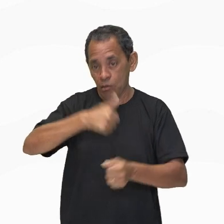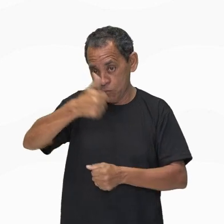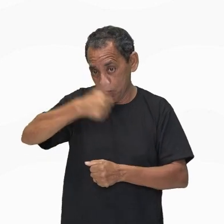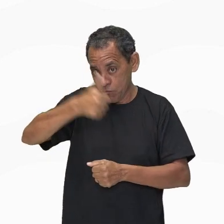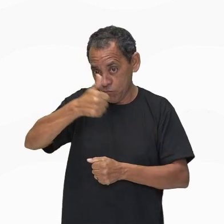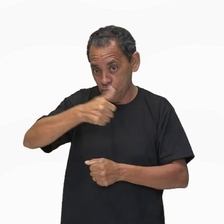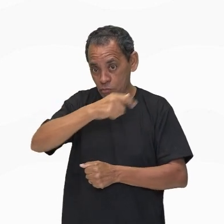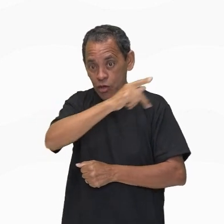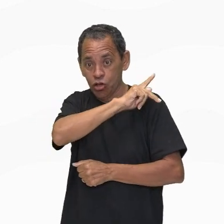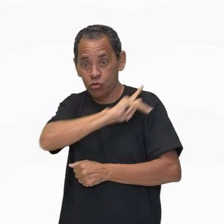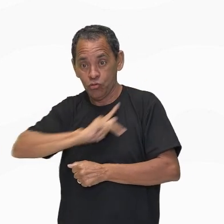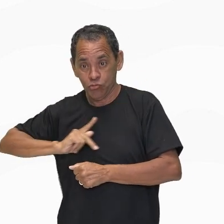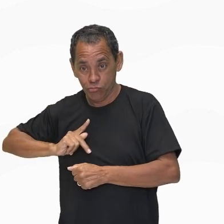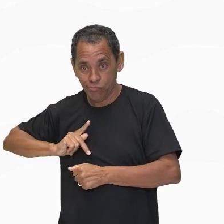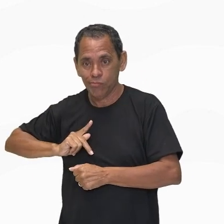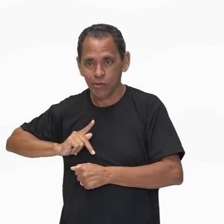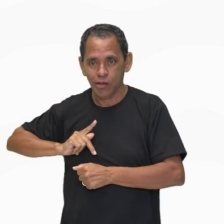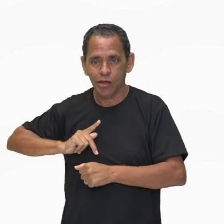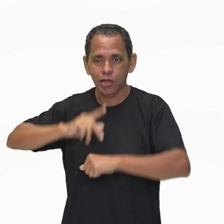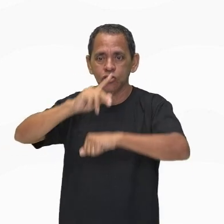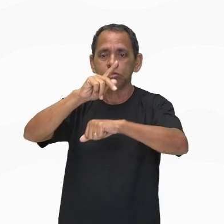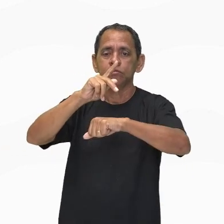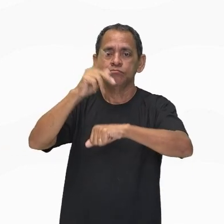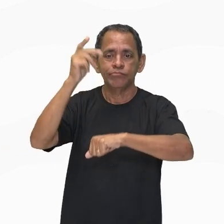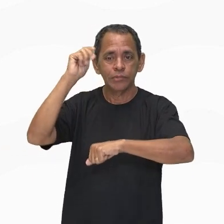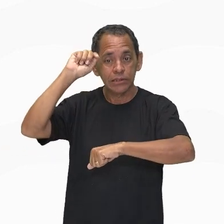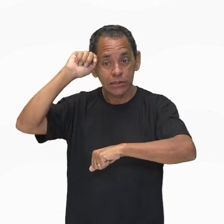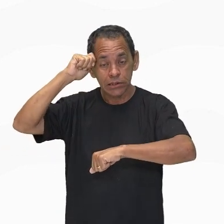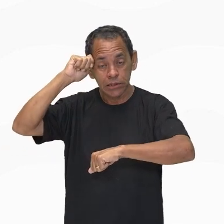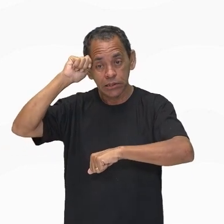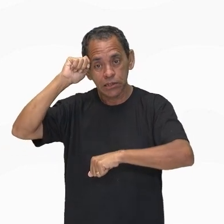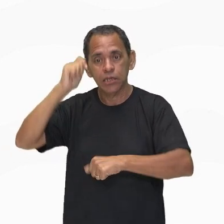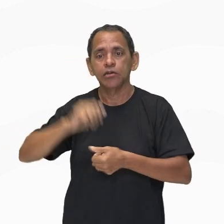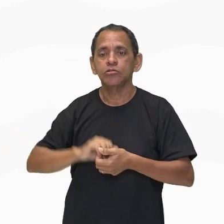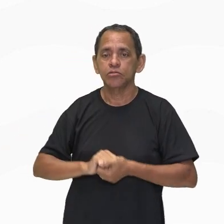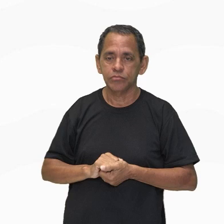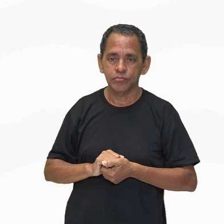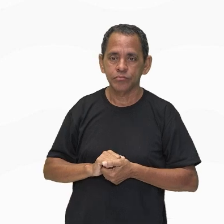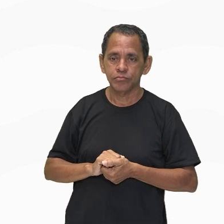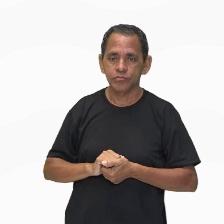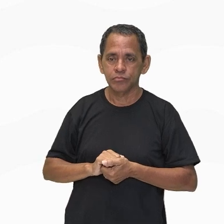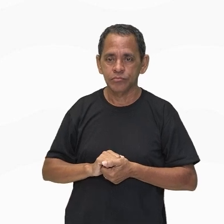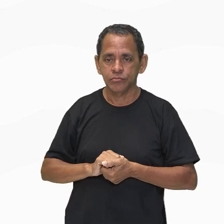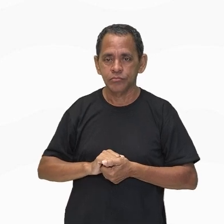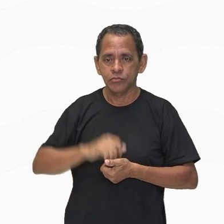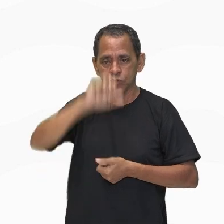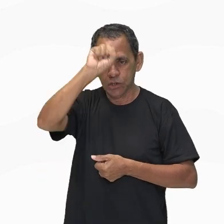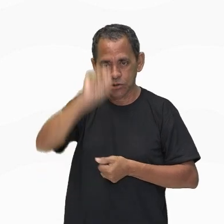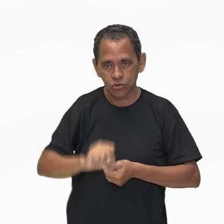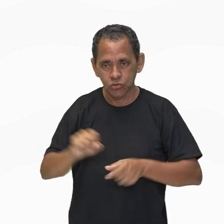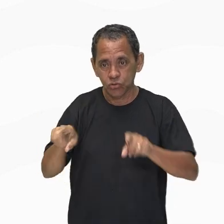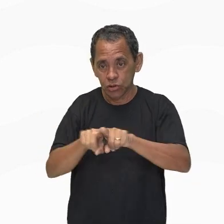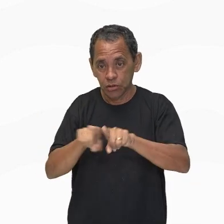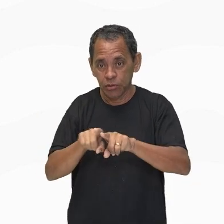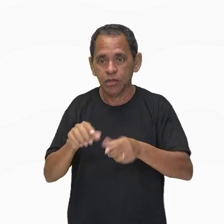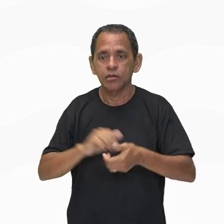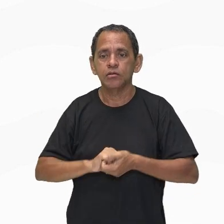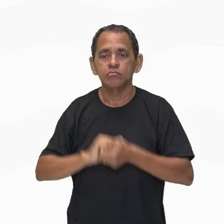negro da África do Sul. Então aqui nós temos mais uma história de